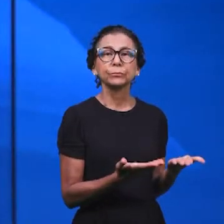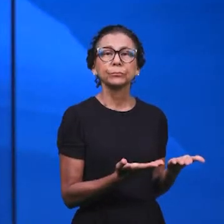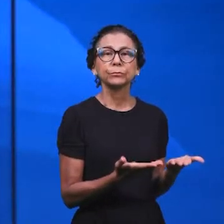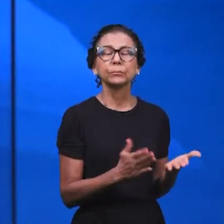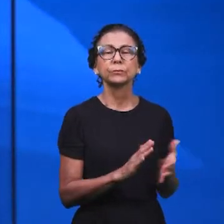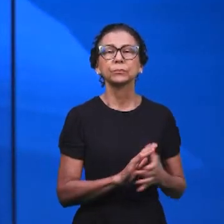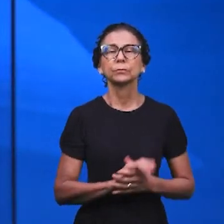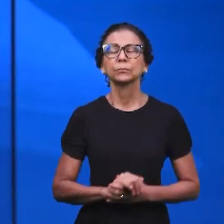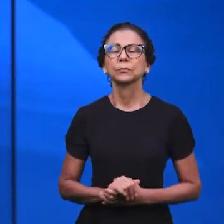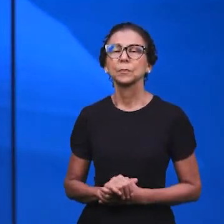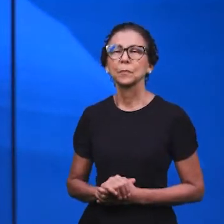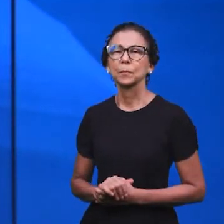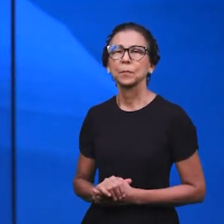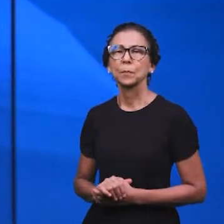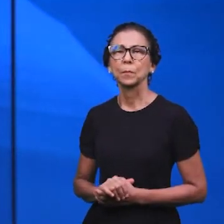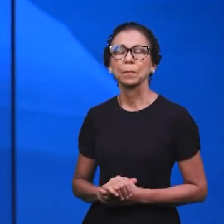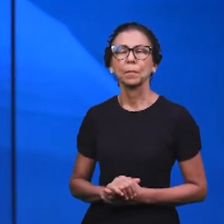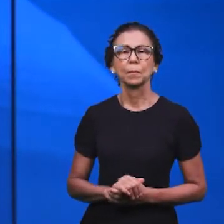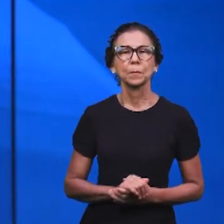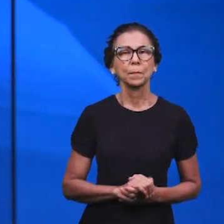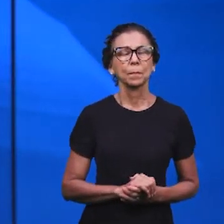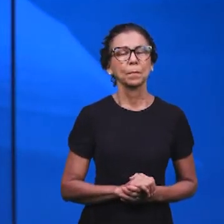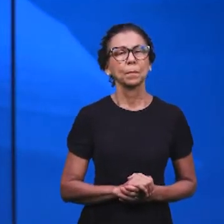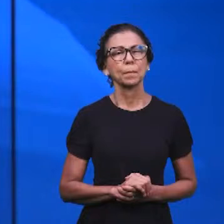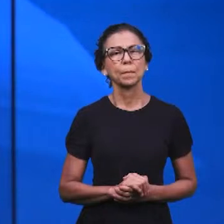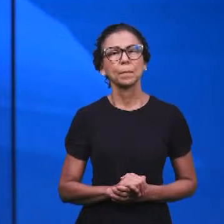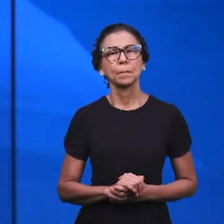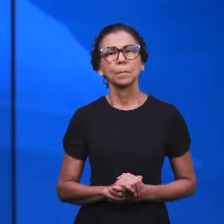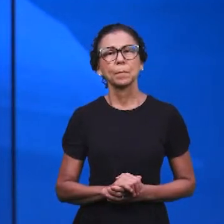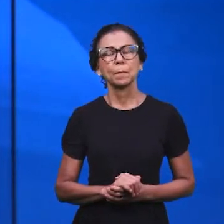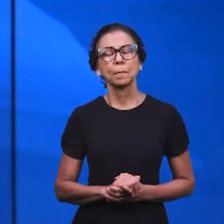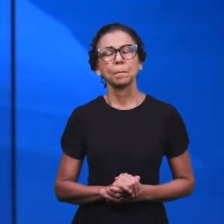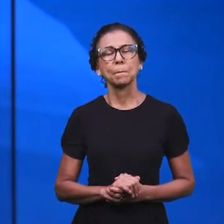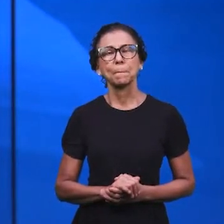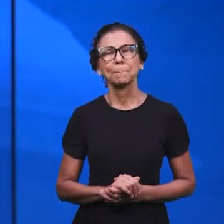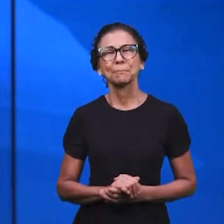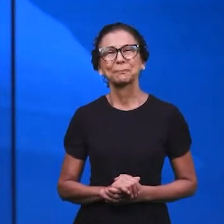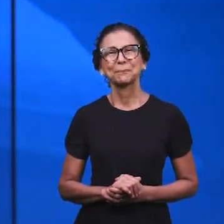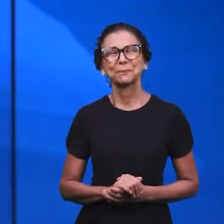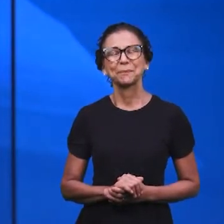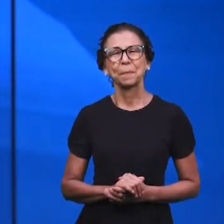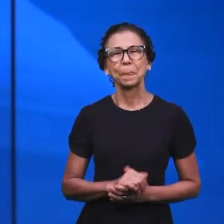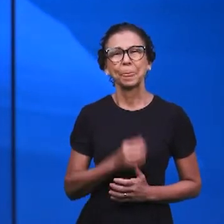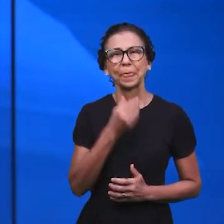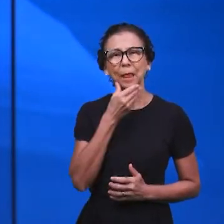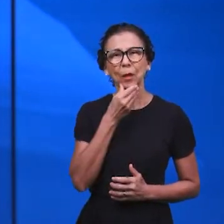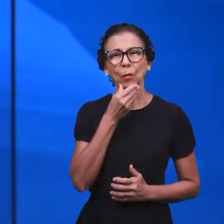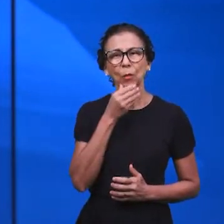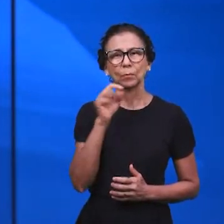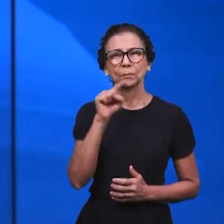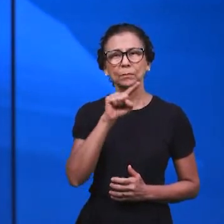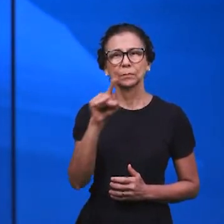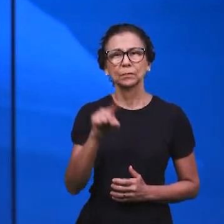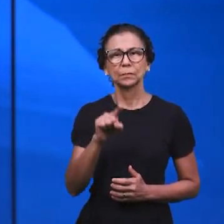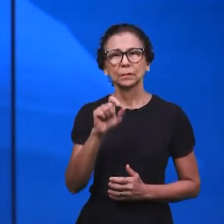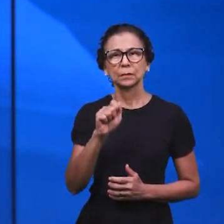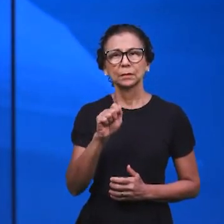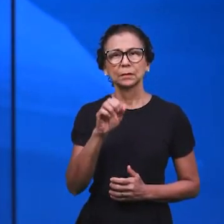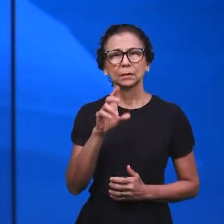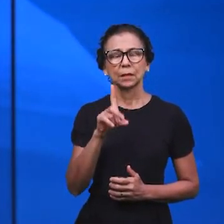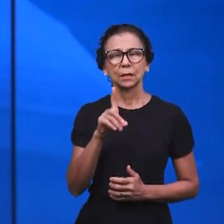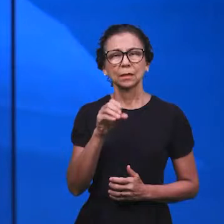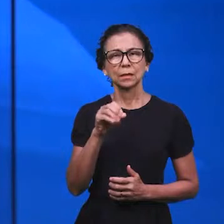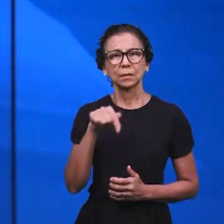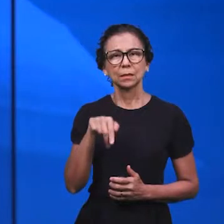colocação agora desse aspecto da letra A, nós vamos dirigir agora ao irmão Zadok Regolin, é um dos